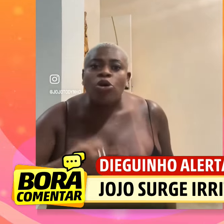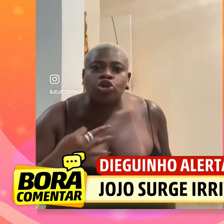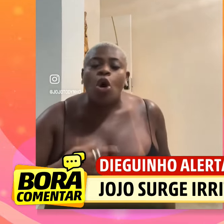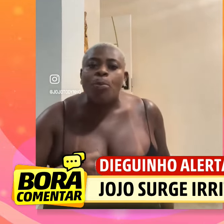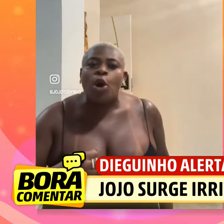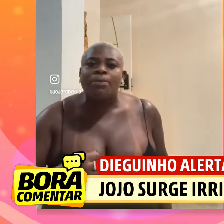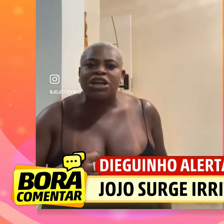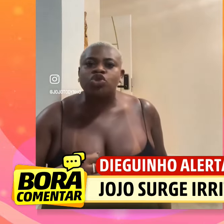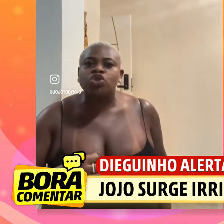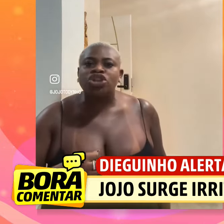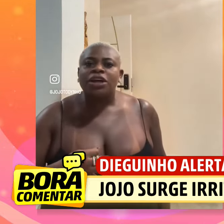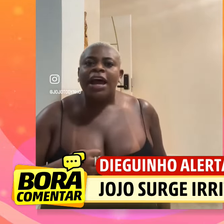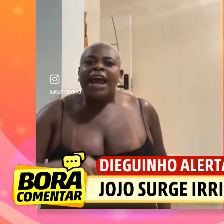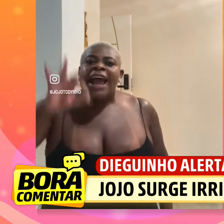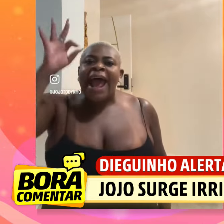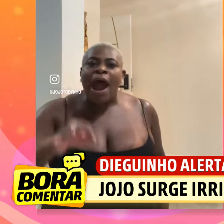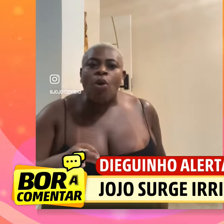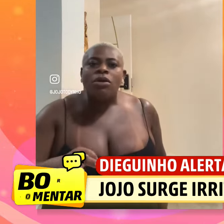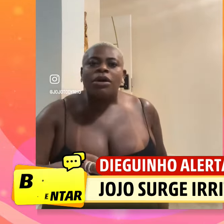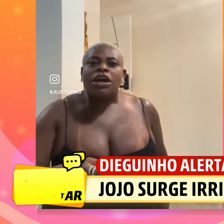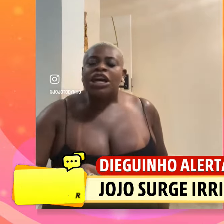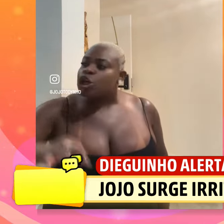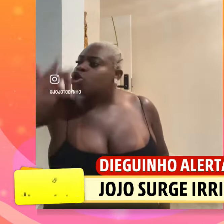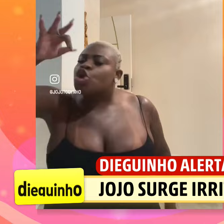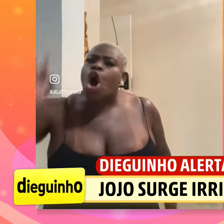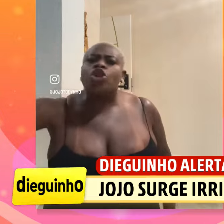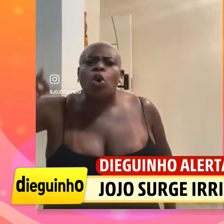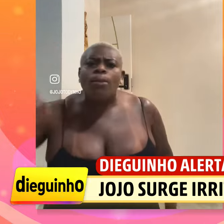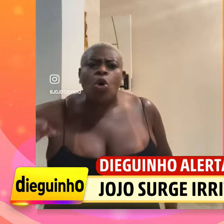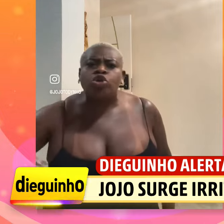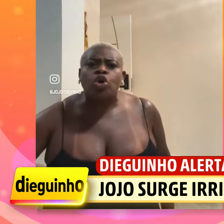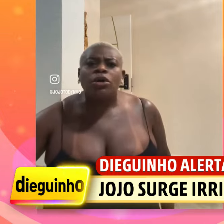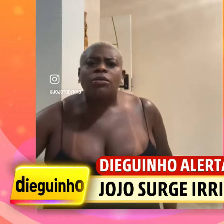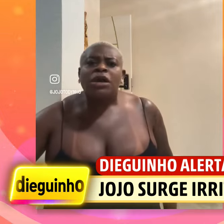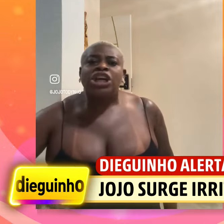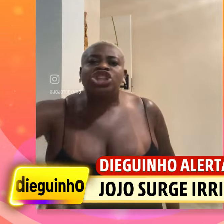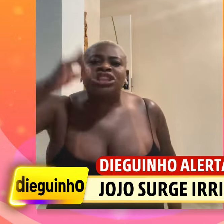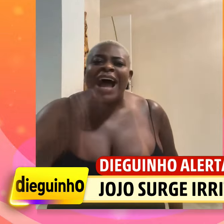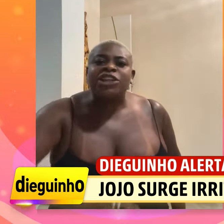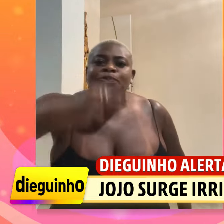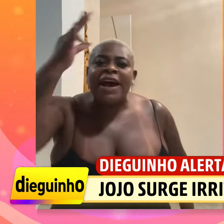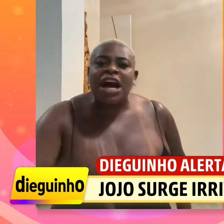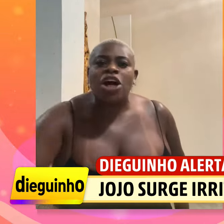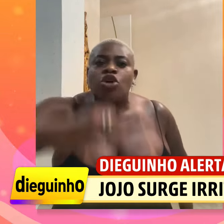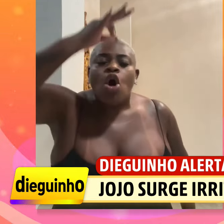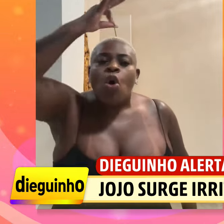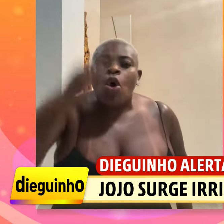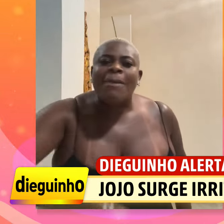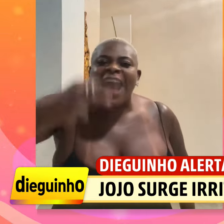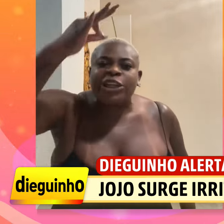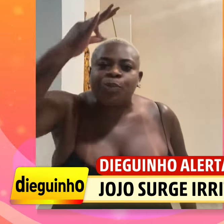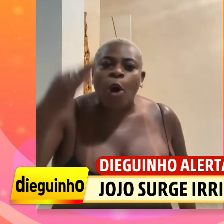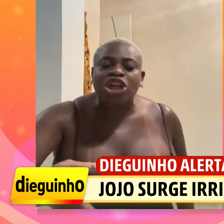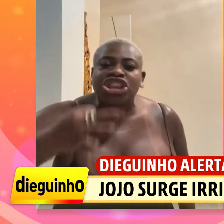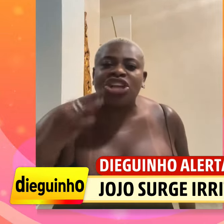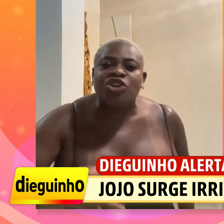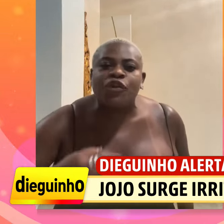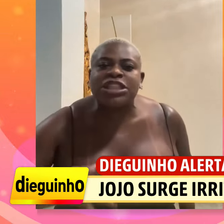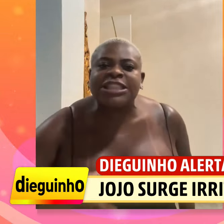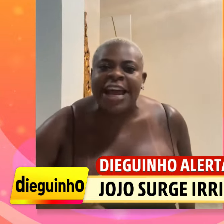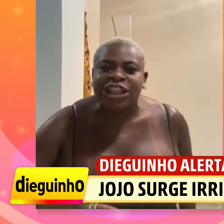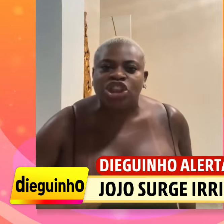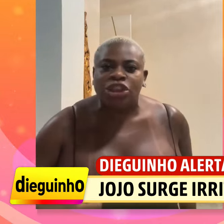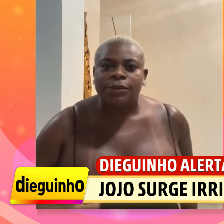honro meus compromissos eu e todo mundo está esperando uma resposta